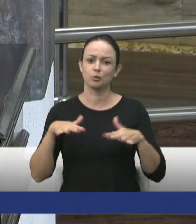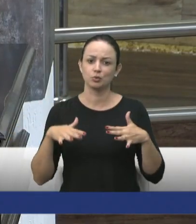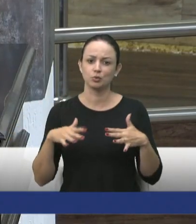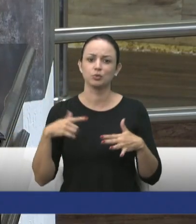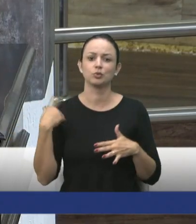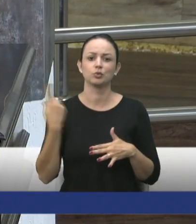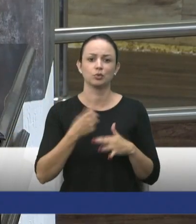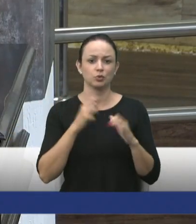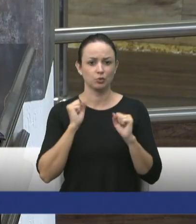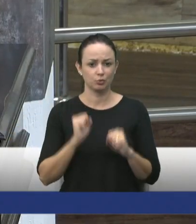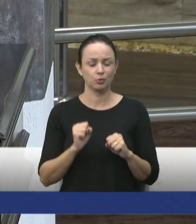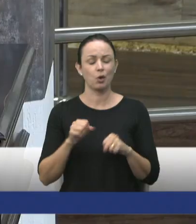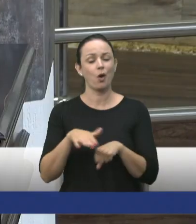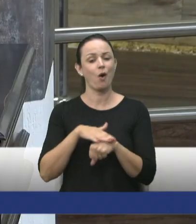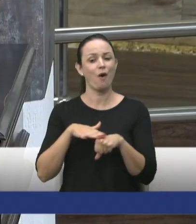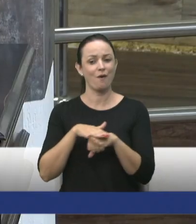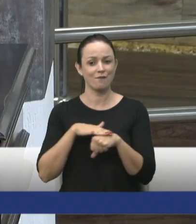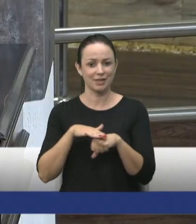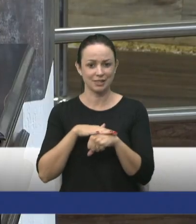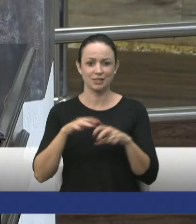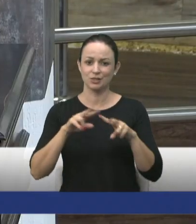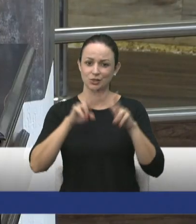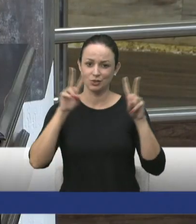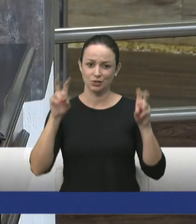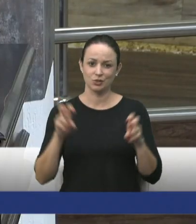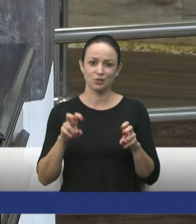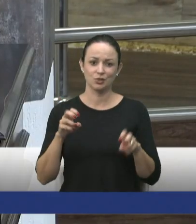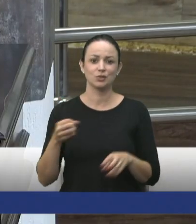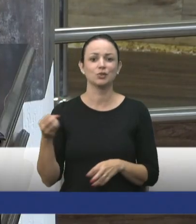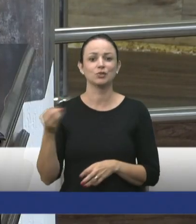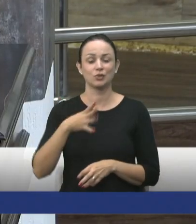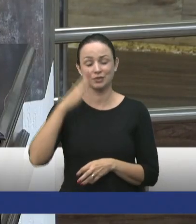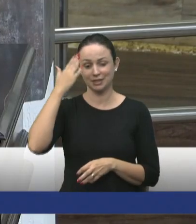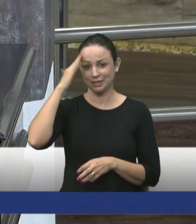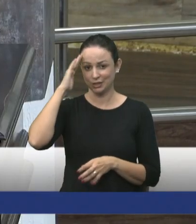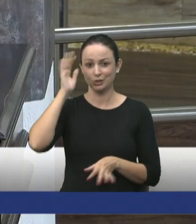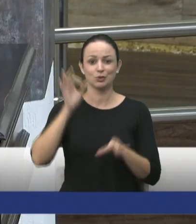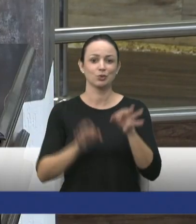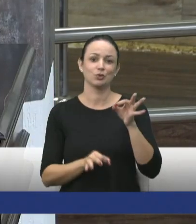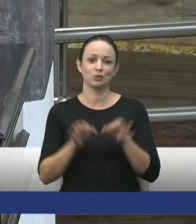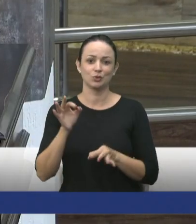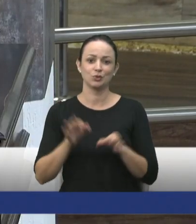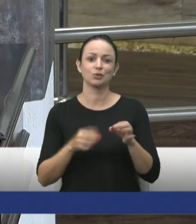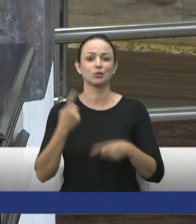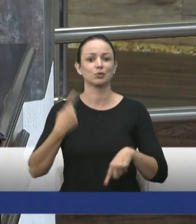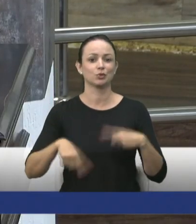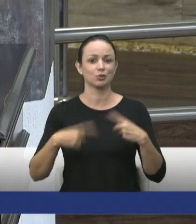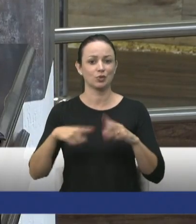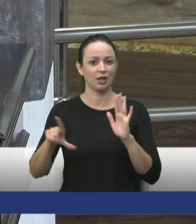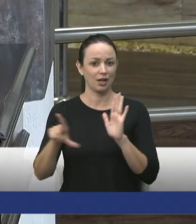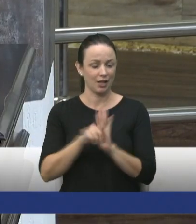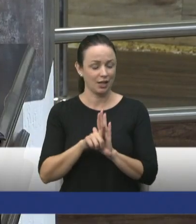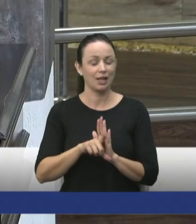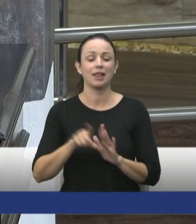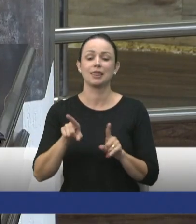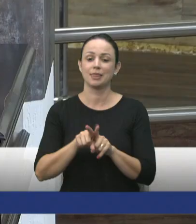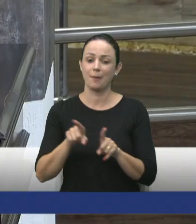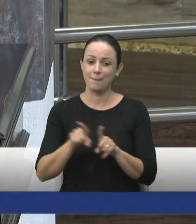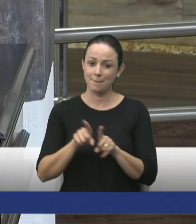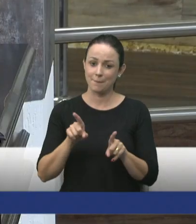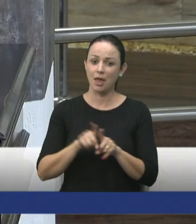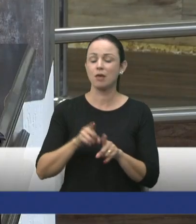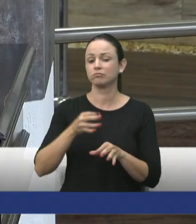nós podermos conversar sobre os novos entendimentos jurídicos, discutir leis, discutir posicionamentos que